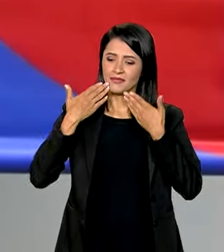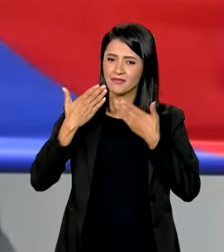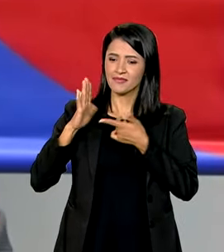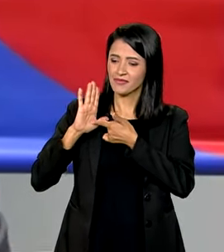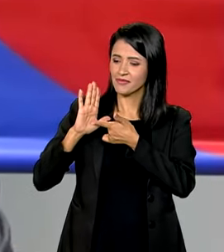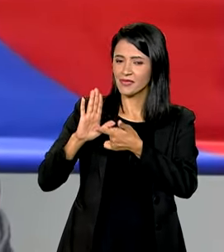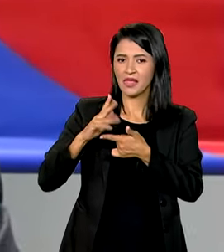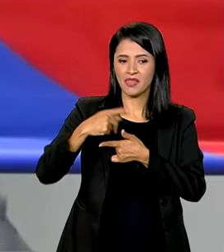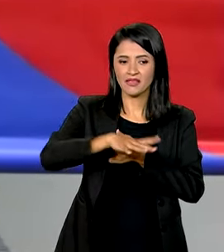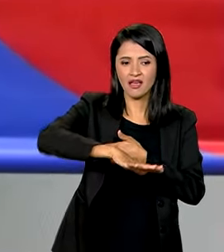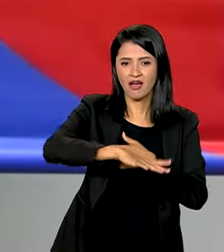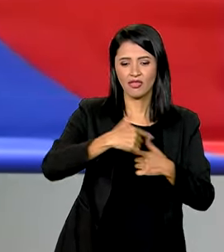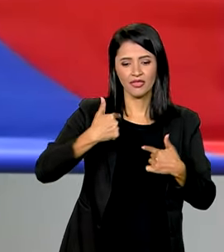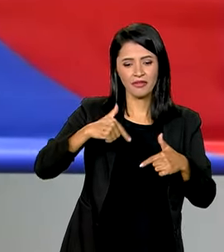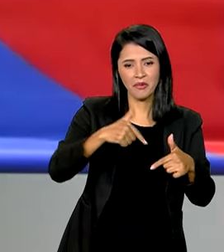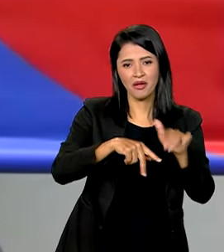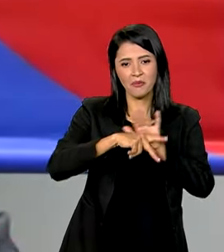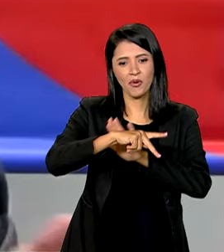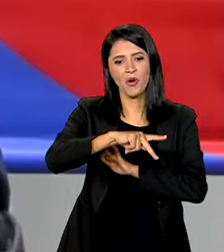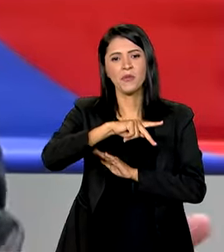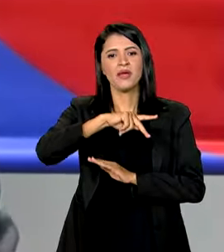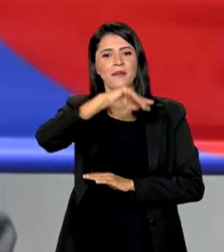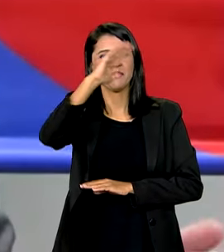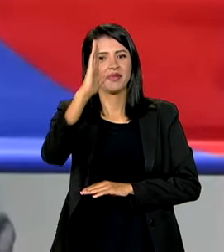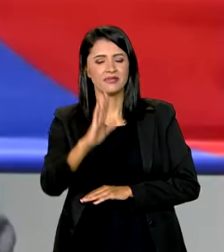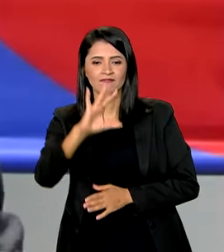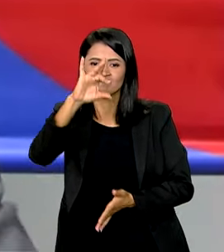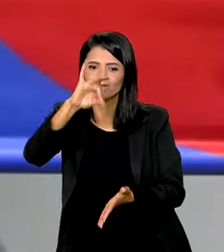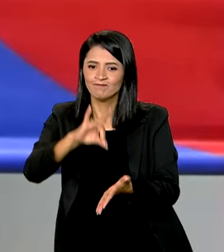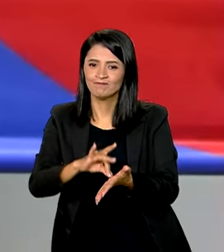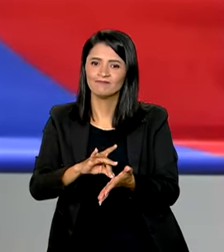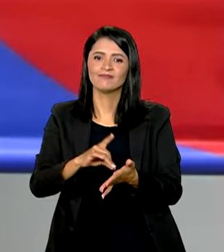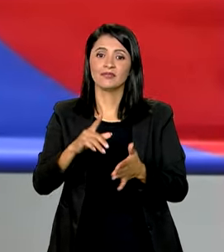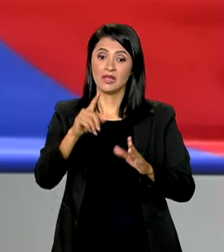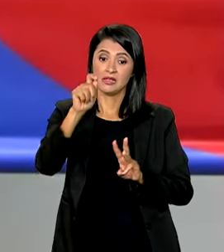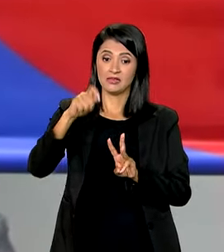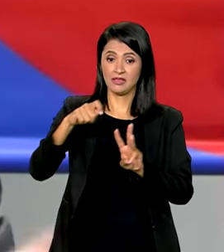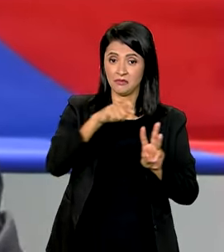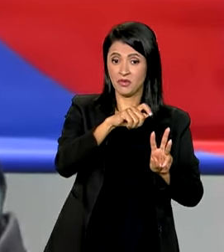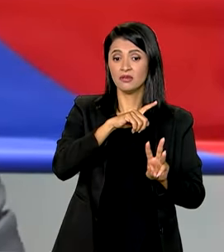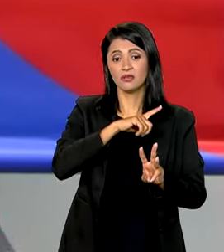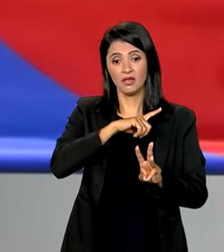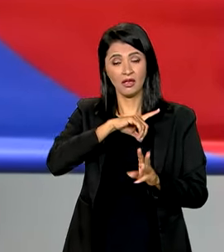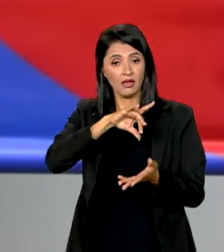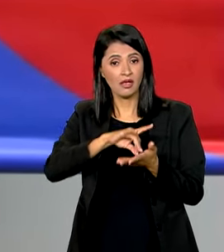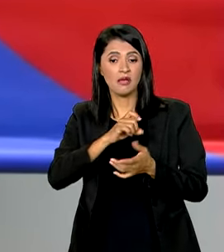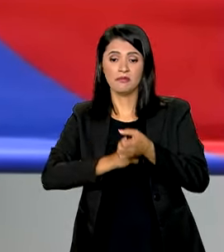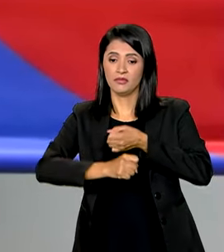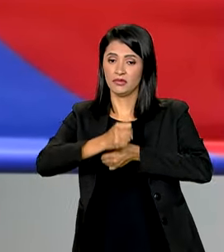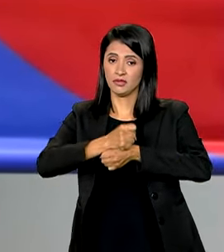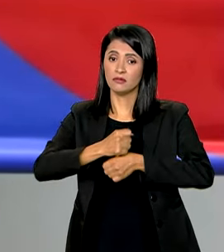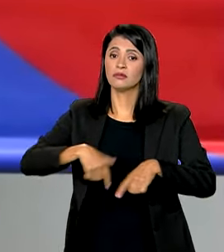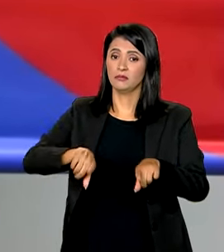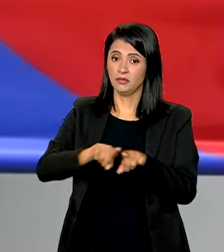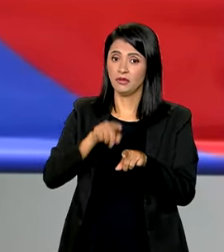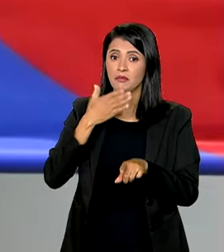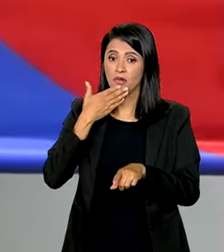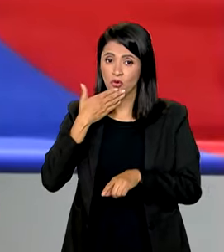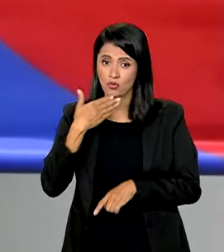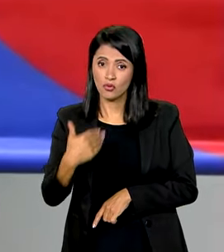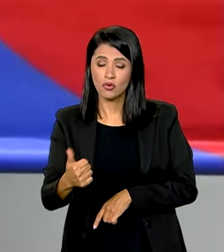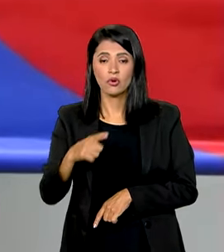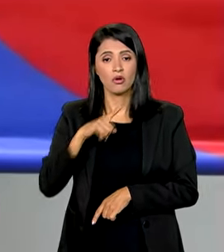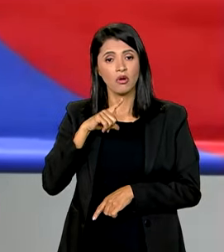apresentando do mercado de trabalho brasileiro, do resultado efetivo colhido nesses três meses e no ano passado, e